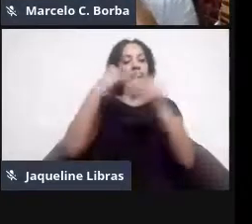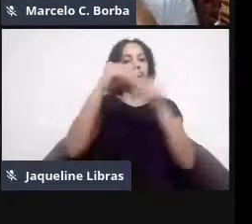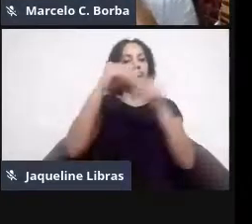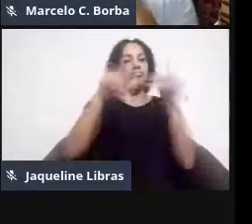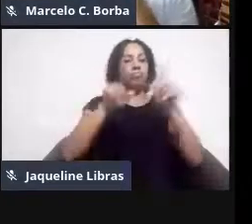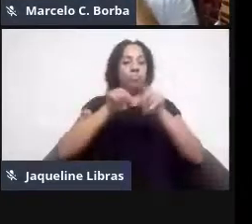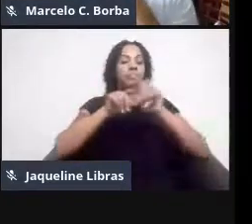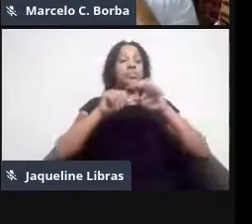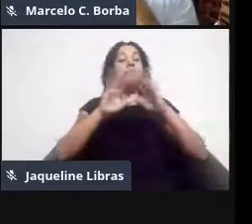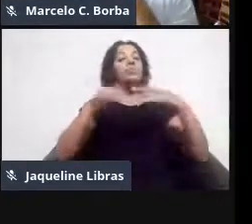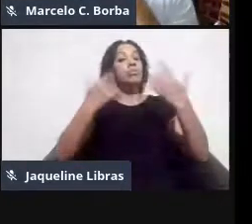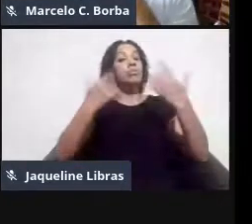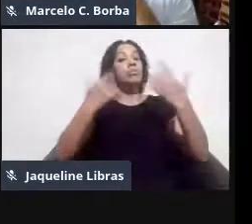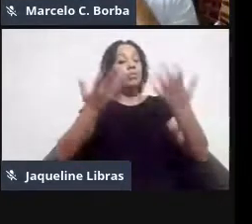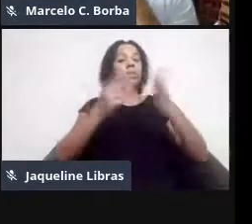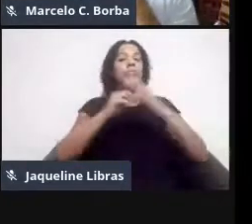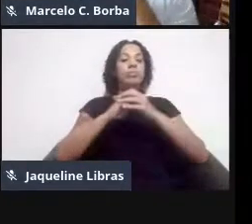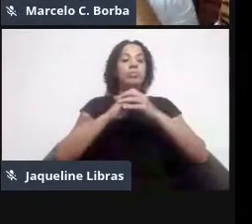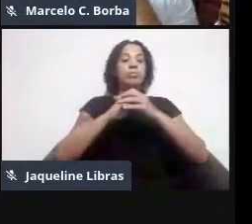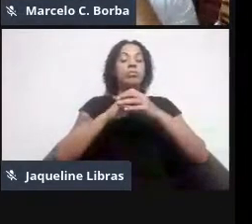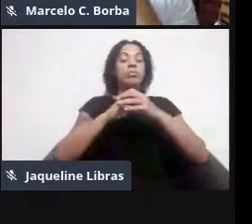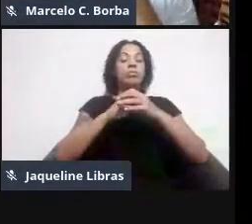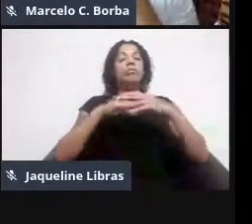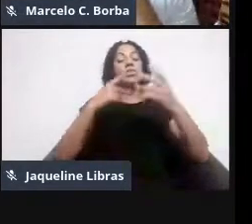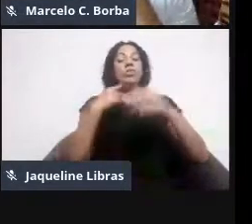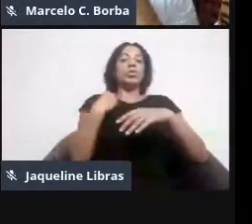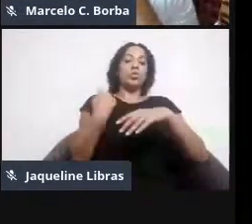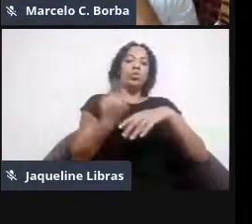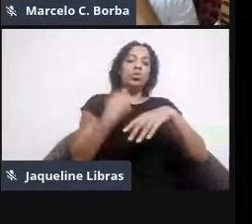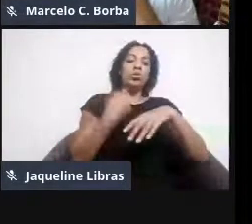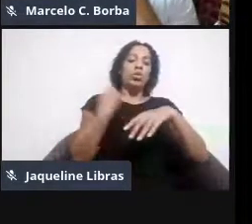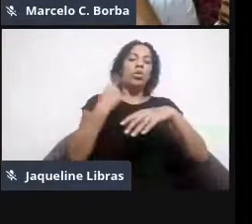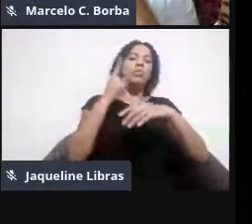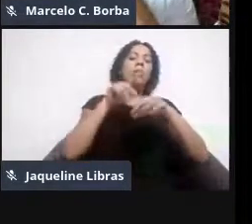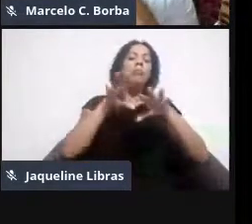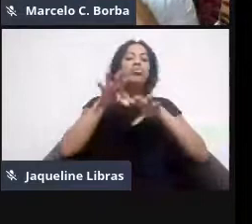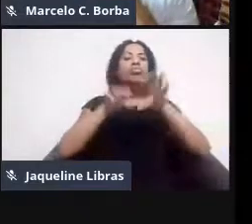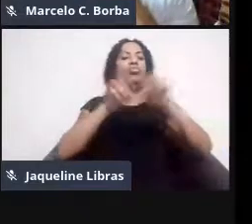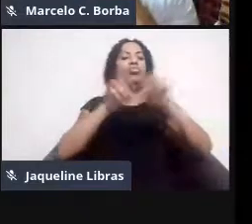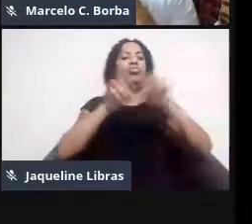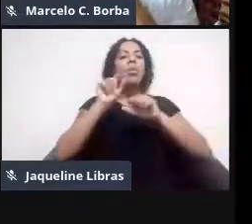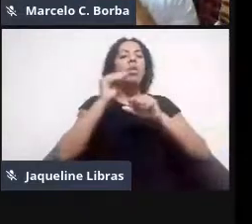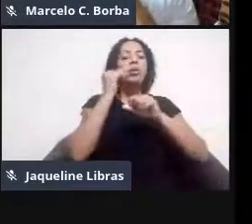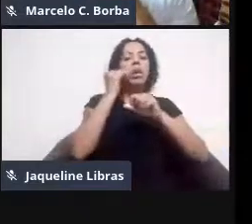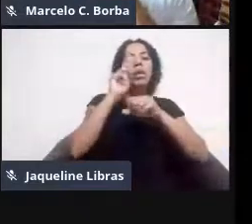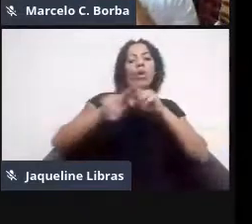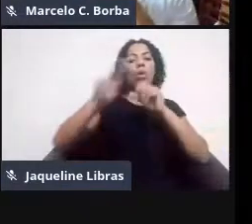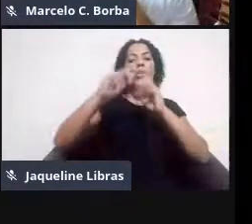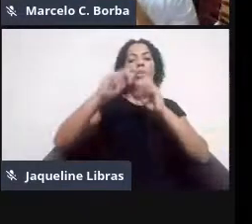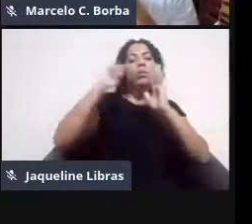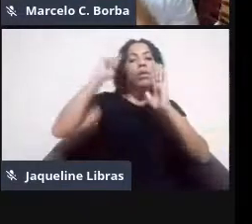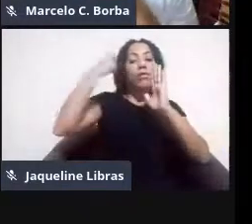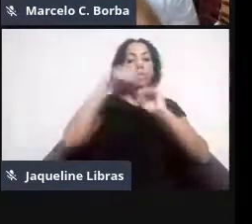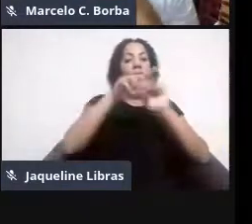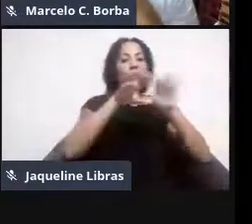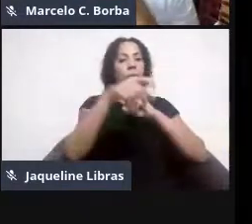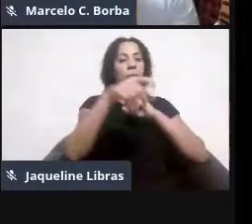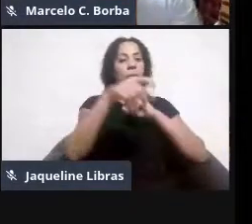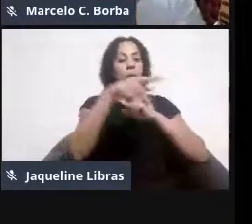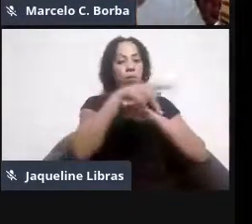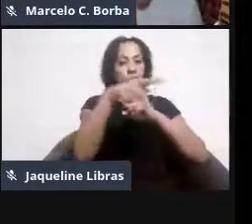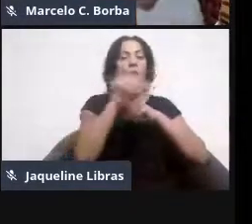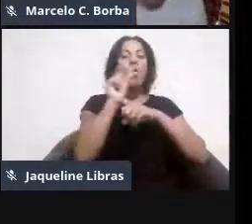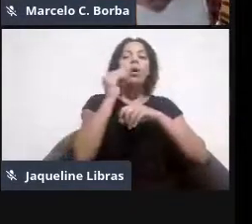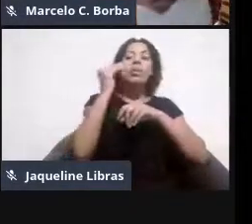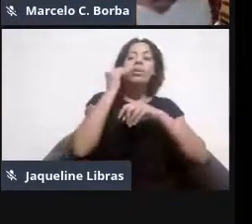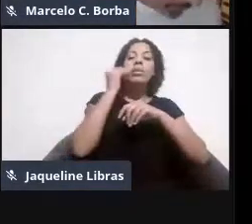Bom, no nosso caso, nós temos buscado usar os vídeos na formação de professores em busca de